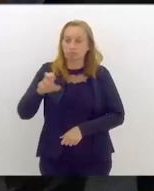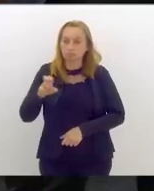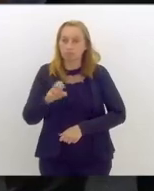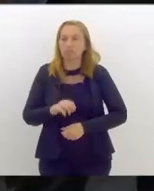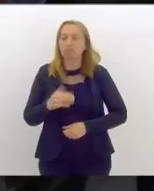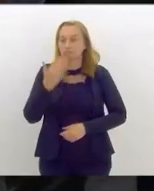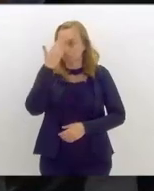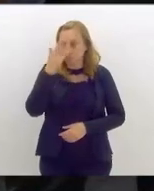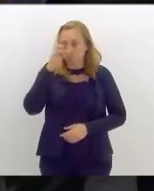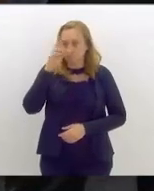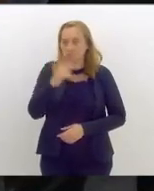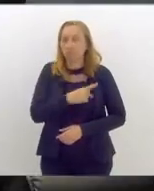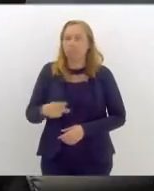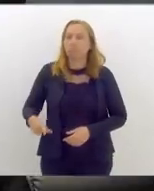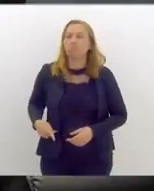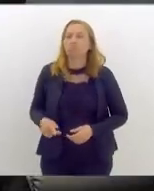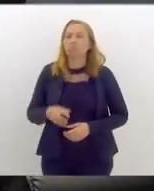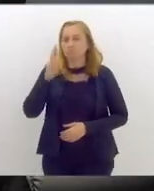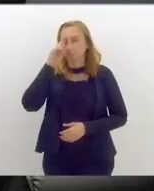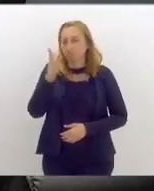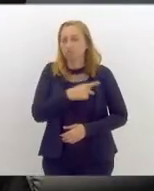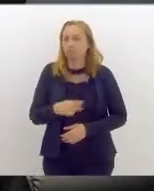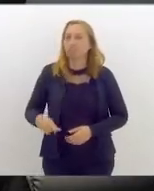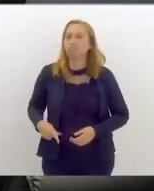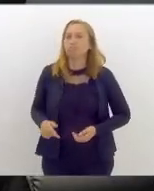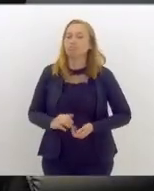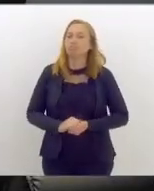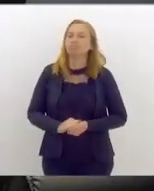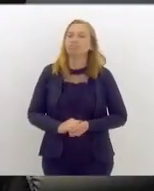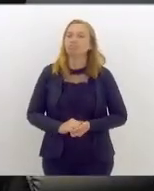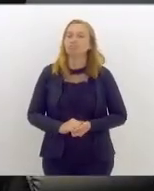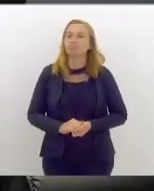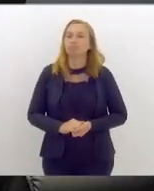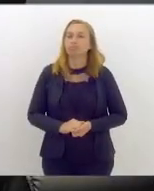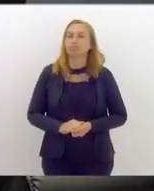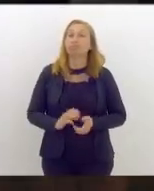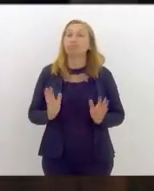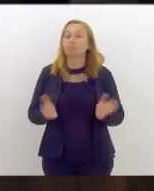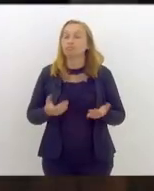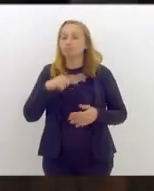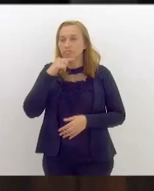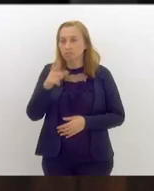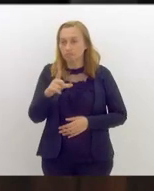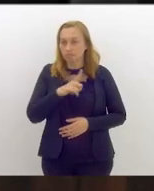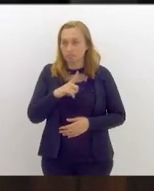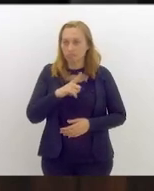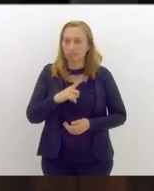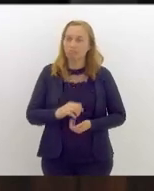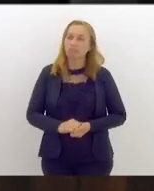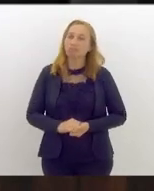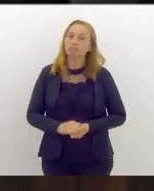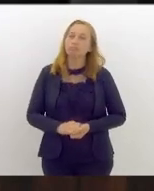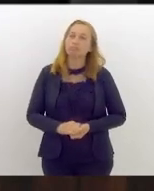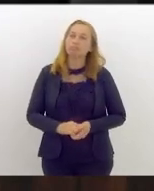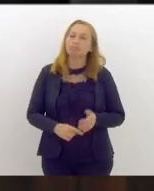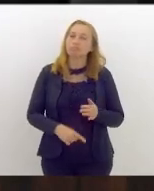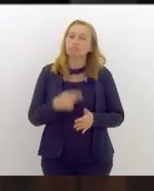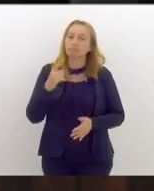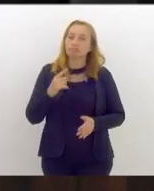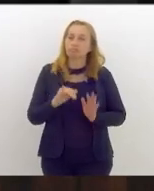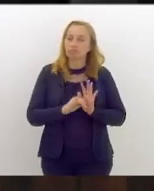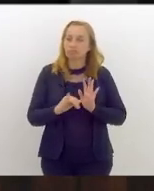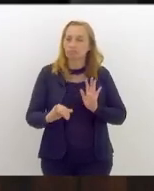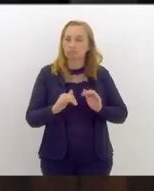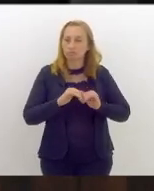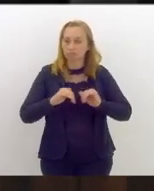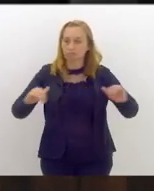obrigado senhor presidente agora uma dúvida uma vez publicado o relatório